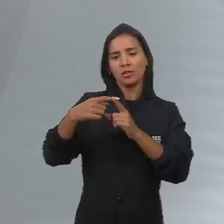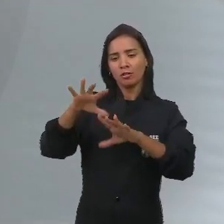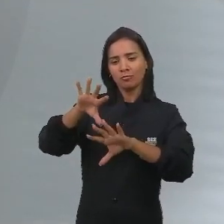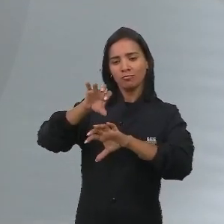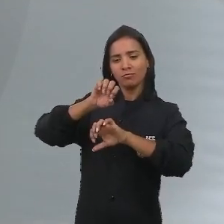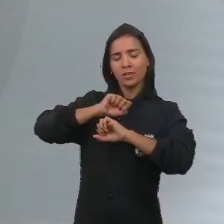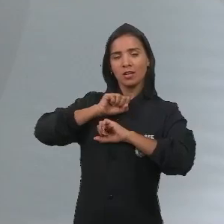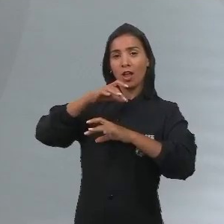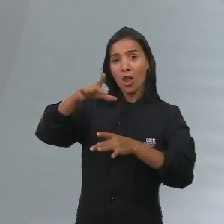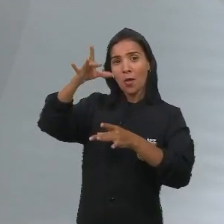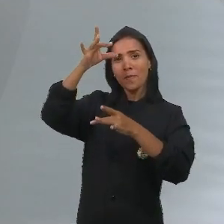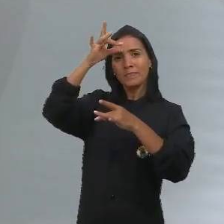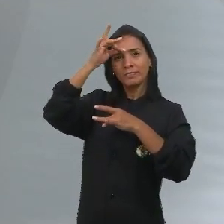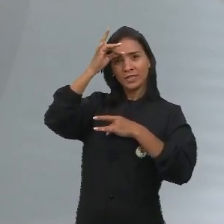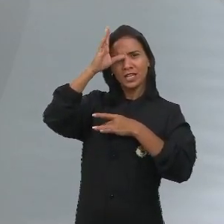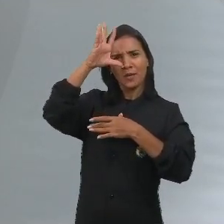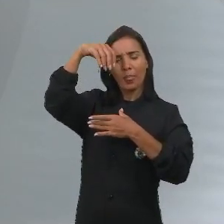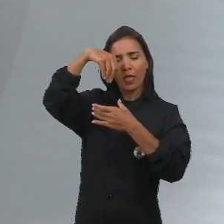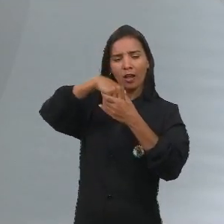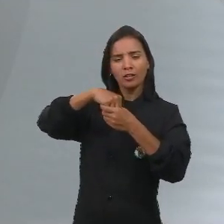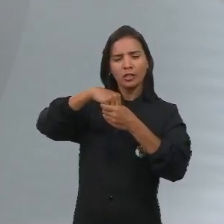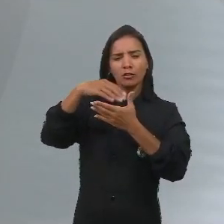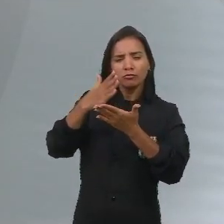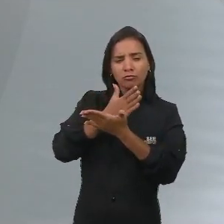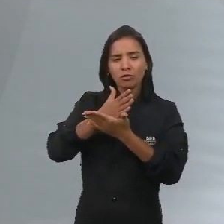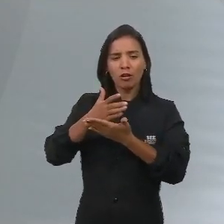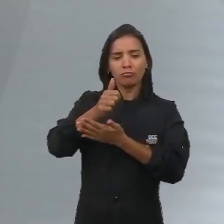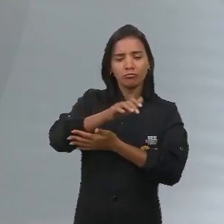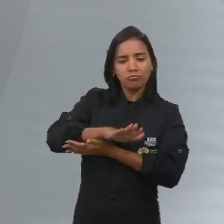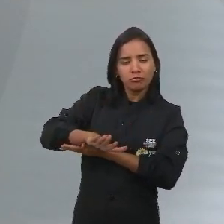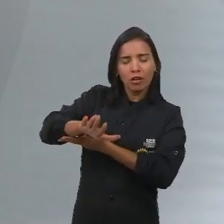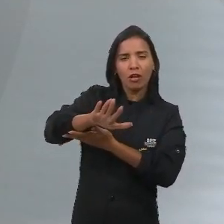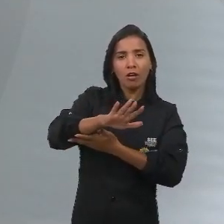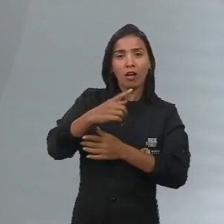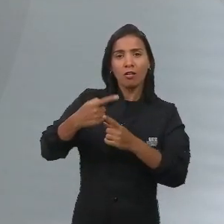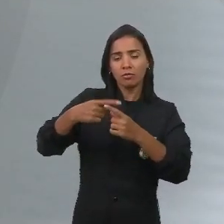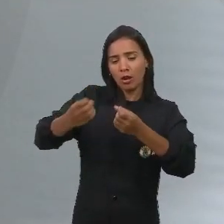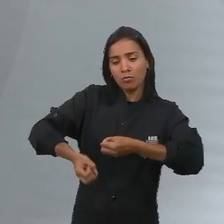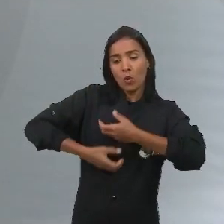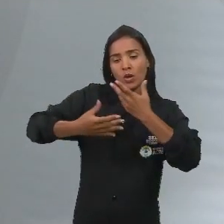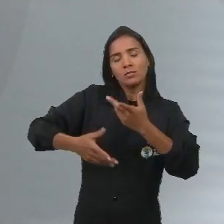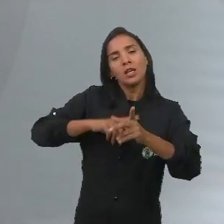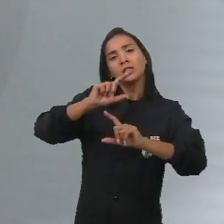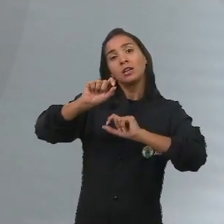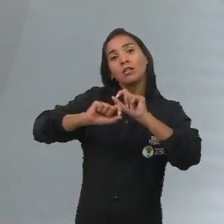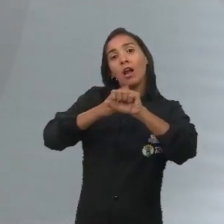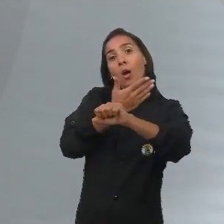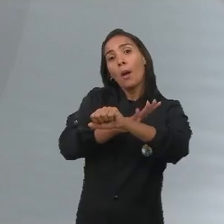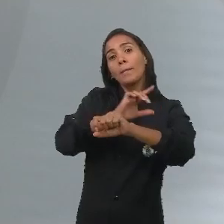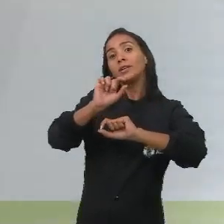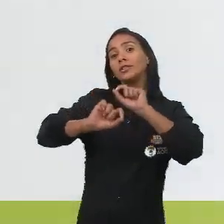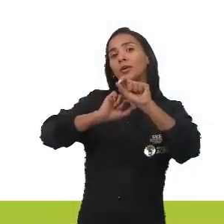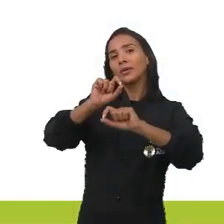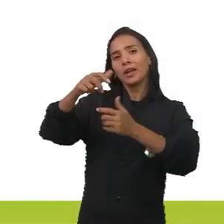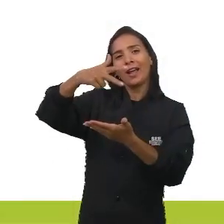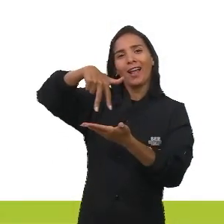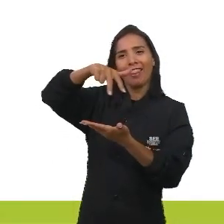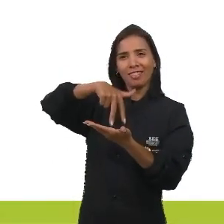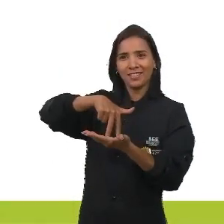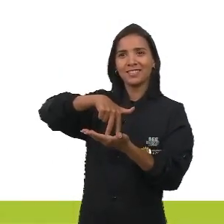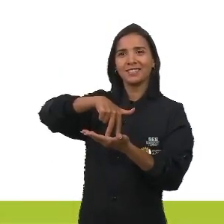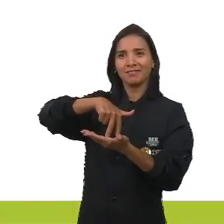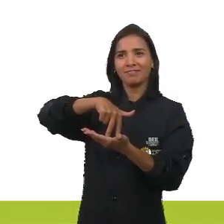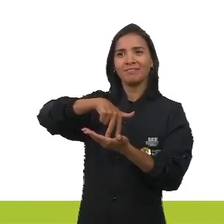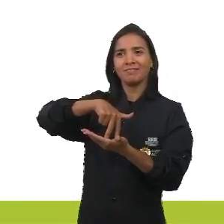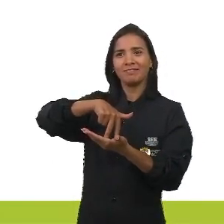conhecimento ele pode ser expressivo de que forma uma coisa que é muito expressiva é a dança então vamos avançar um pouquinho aqui ó só Opa